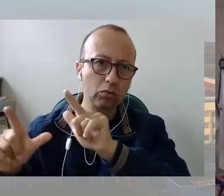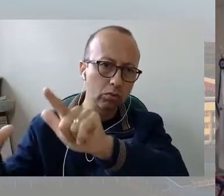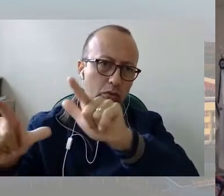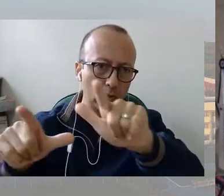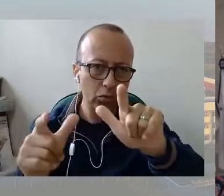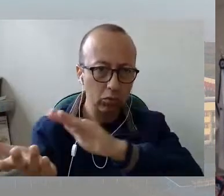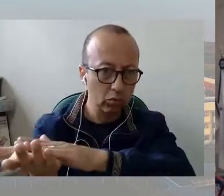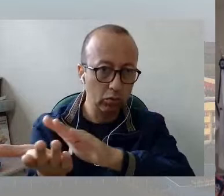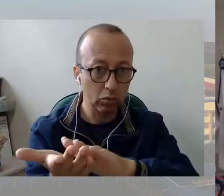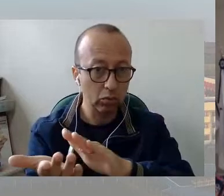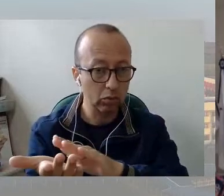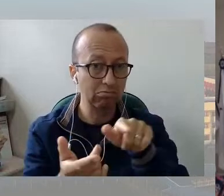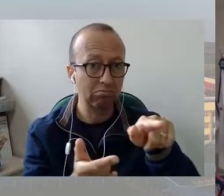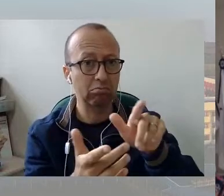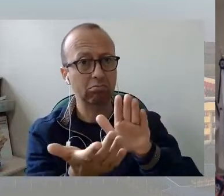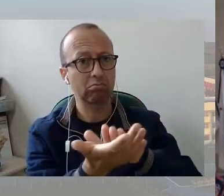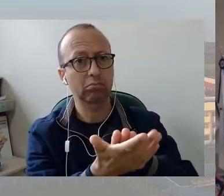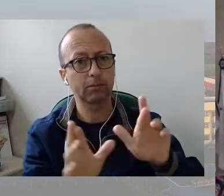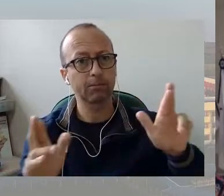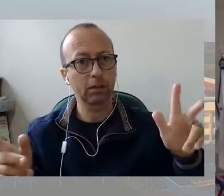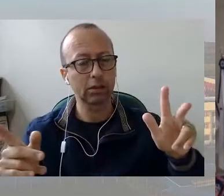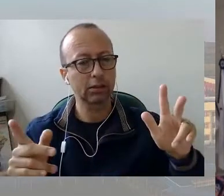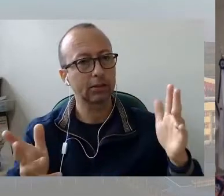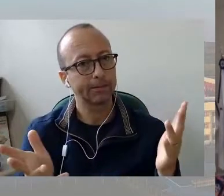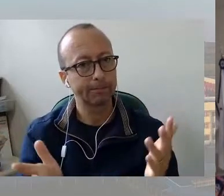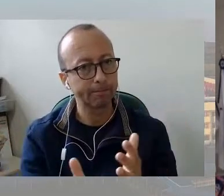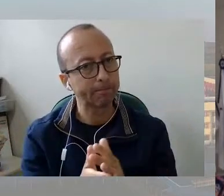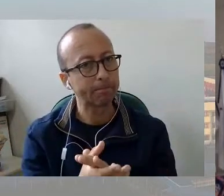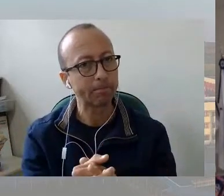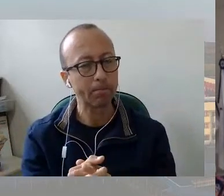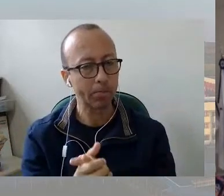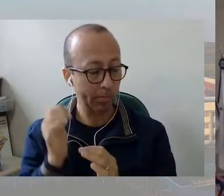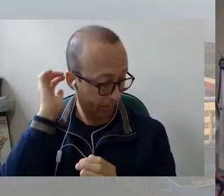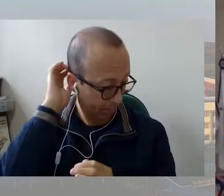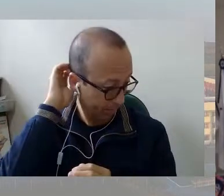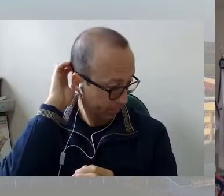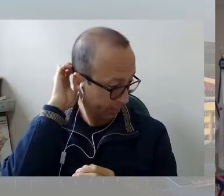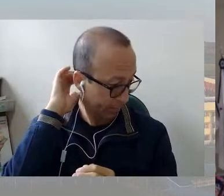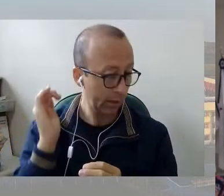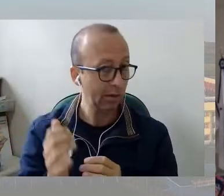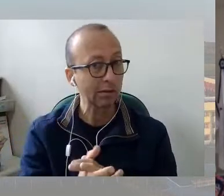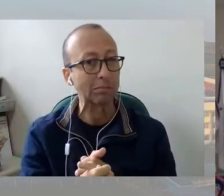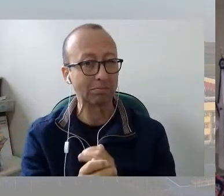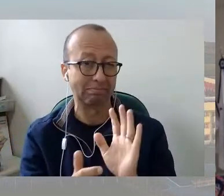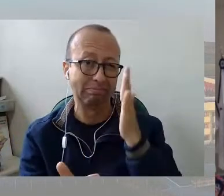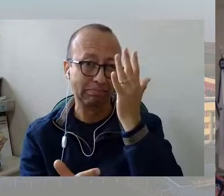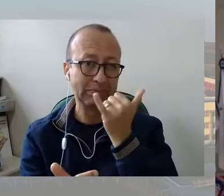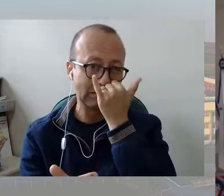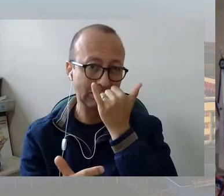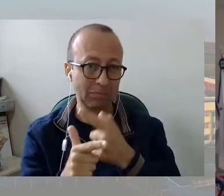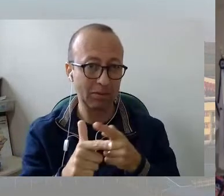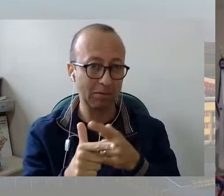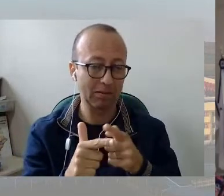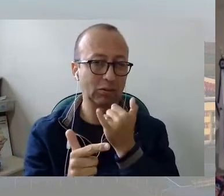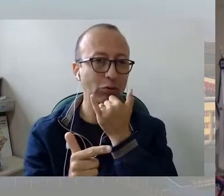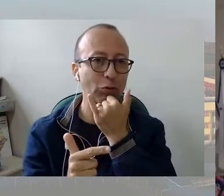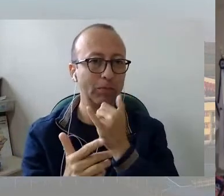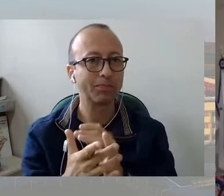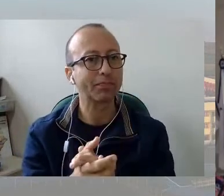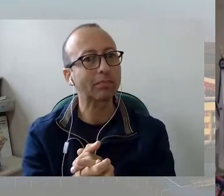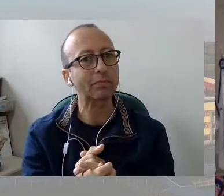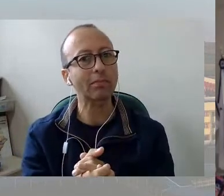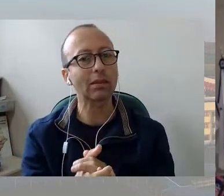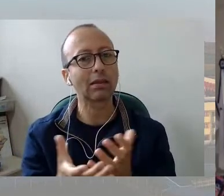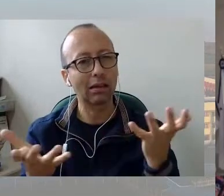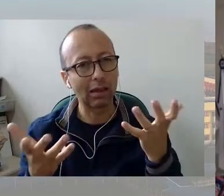Nossa expectativa é que possamos superar o ocorrido e, com diálogo e profissionalismo, seguir adiante para a manutenção de espaços